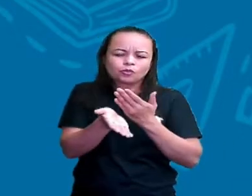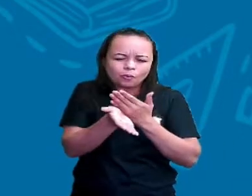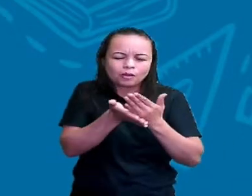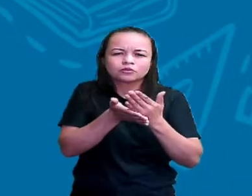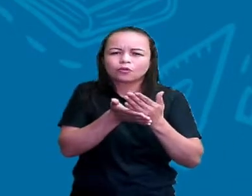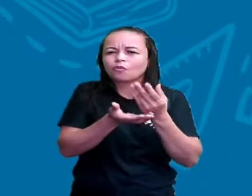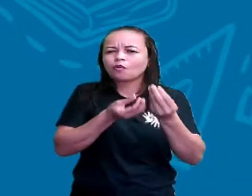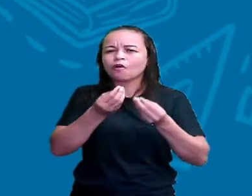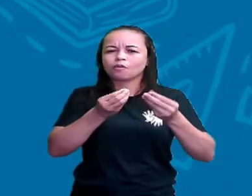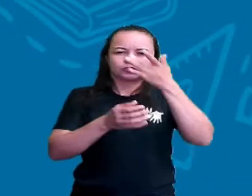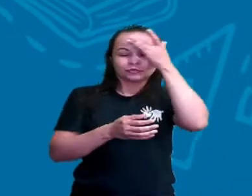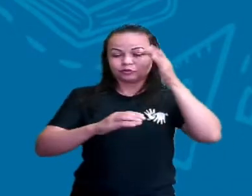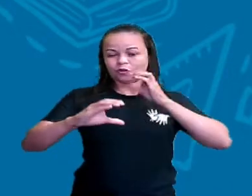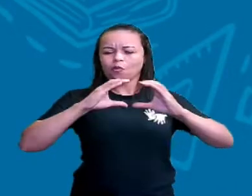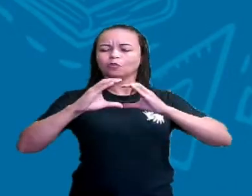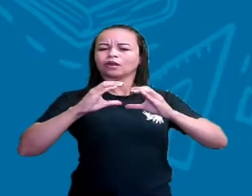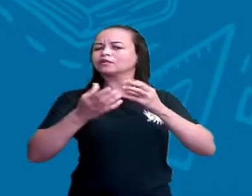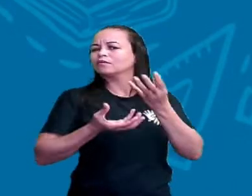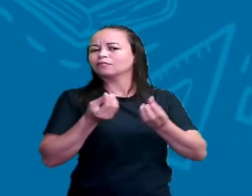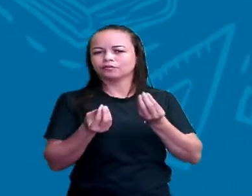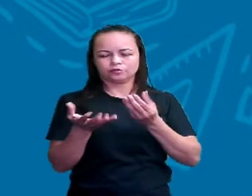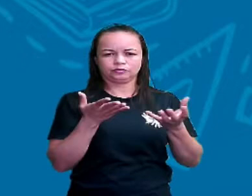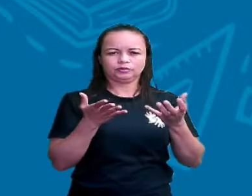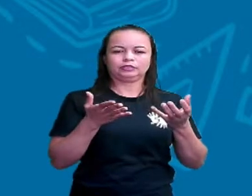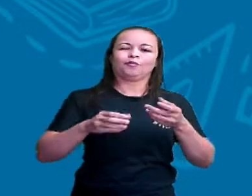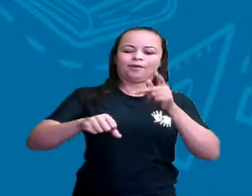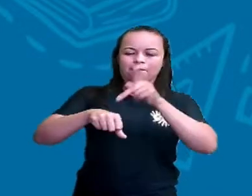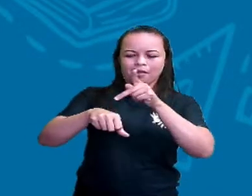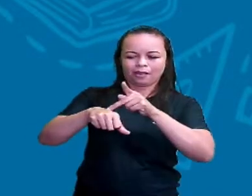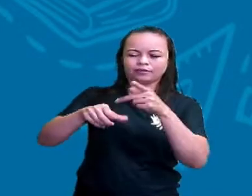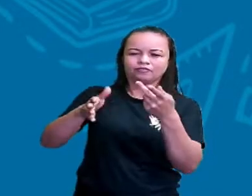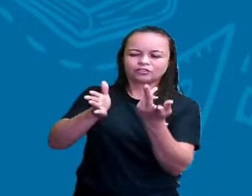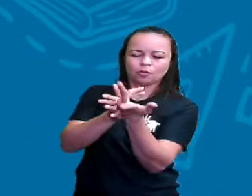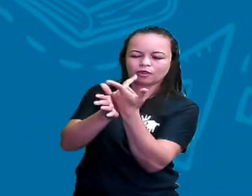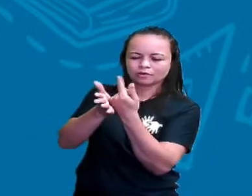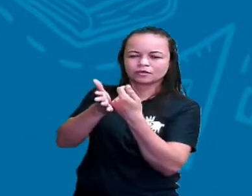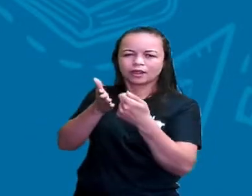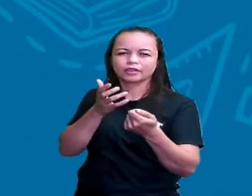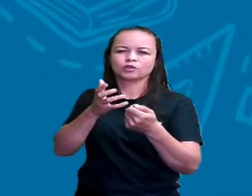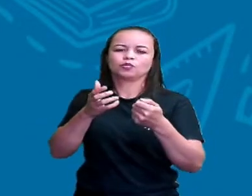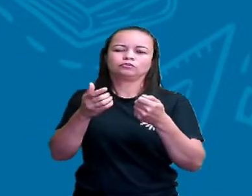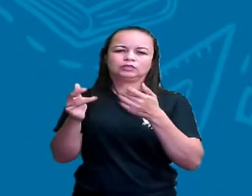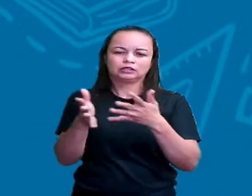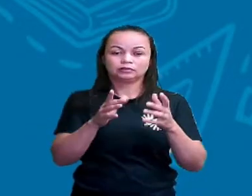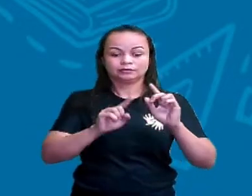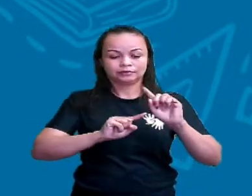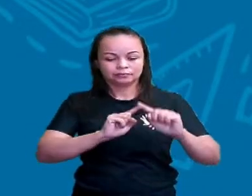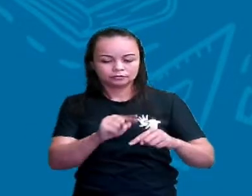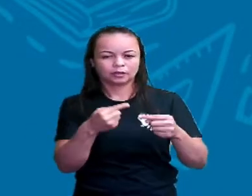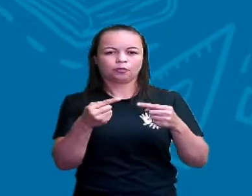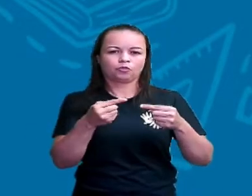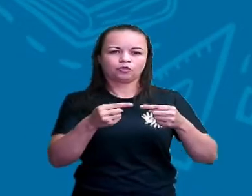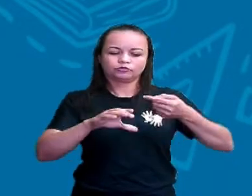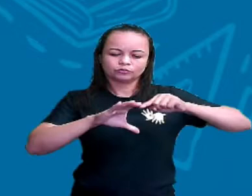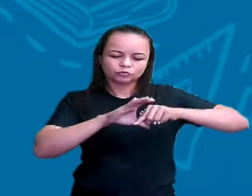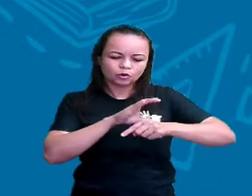seres humanos? Né? Nas pedras, né? Faziam os desenhos, as gravuras, né? E aí, posteriormente, a gente vai aprofundando